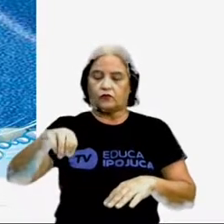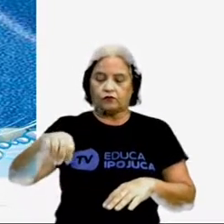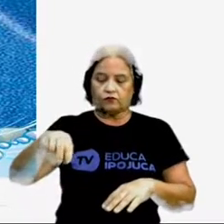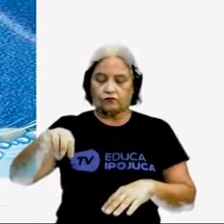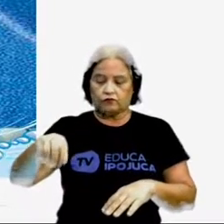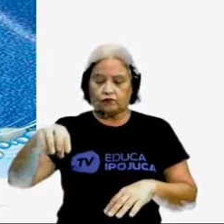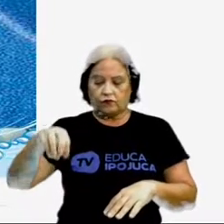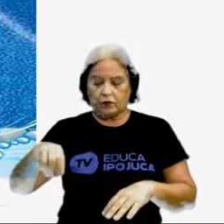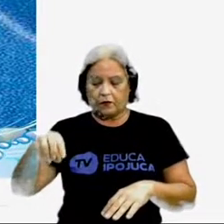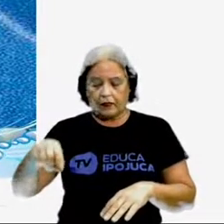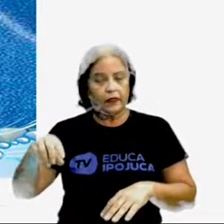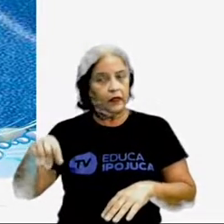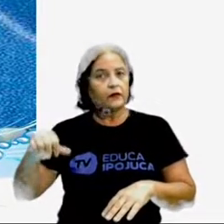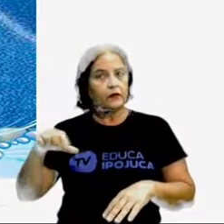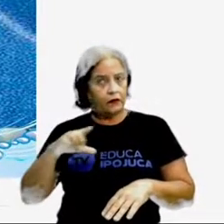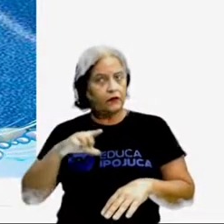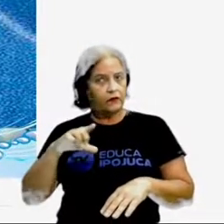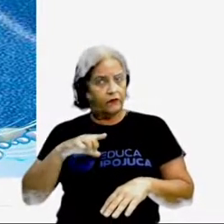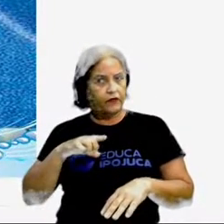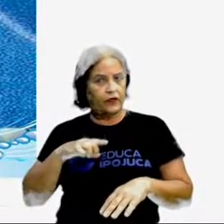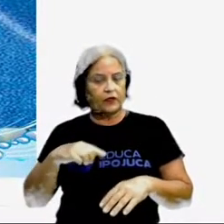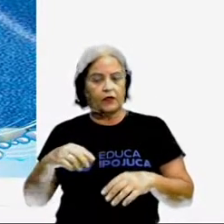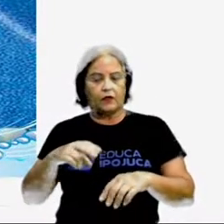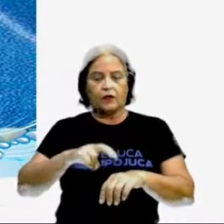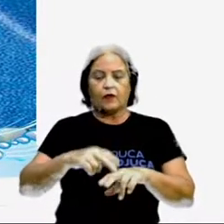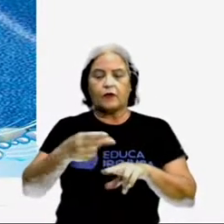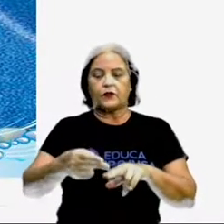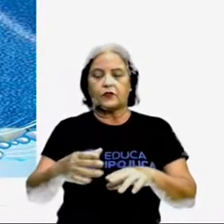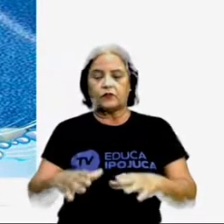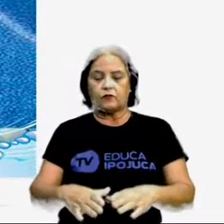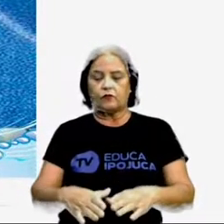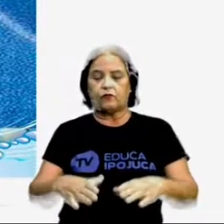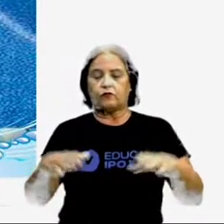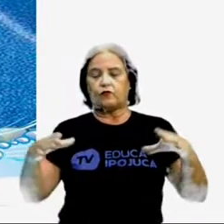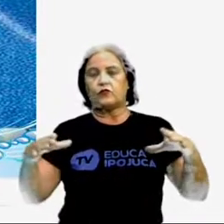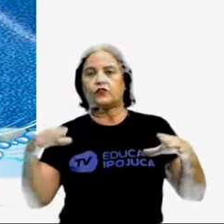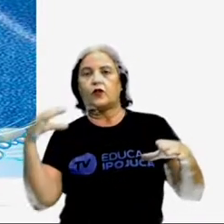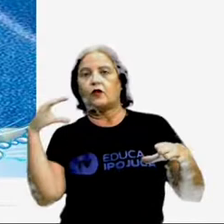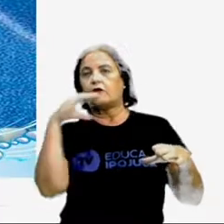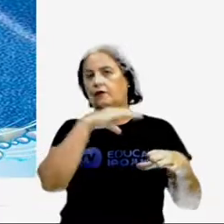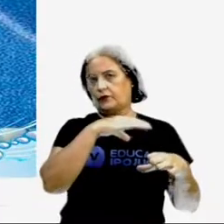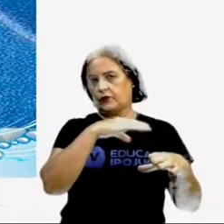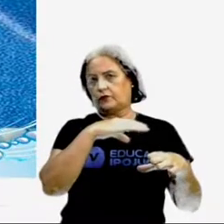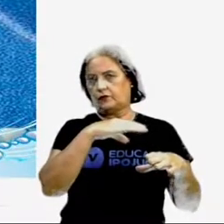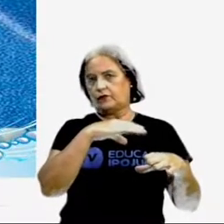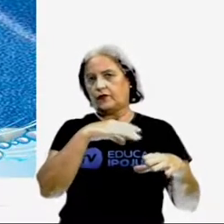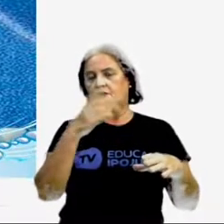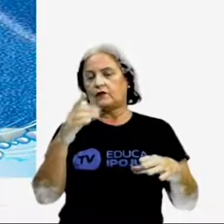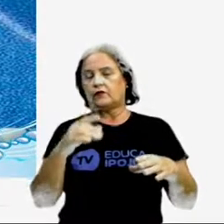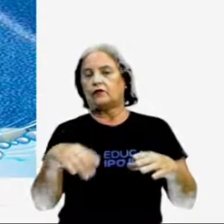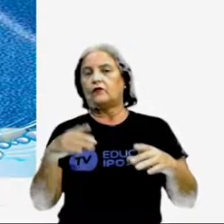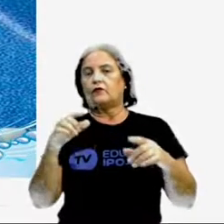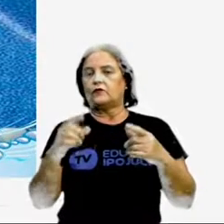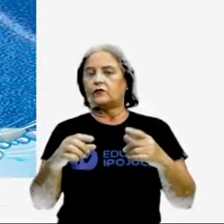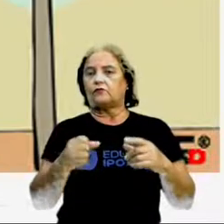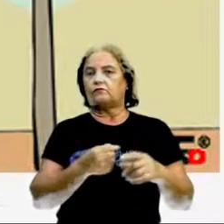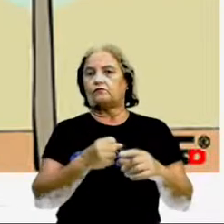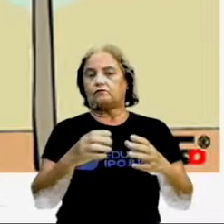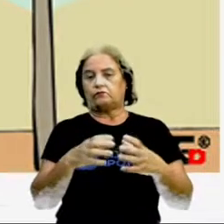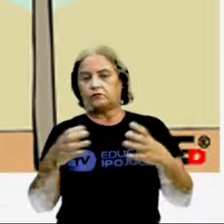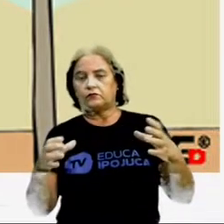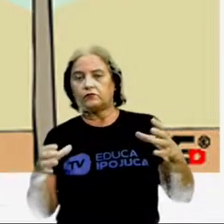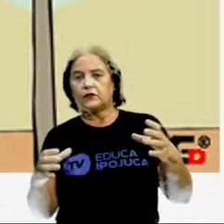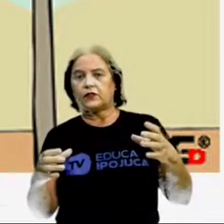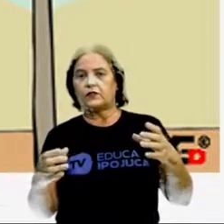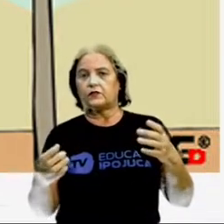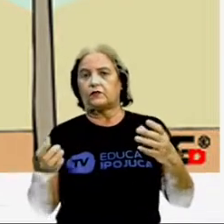essa piscina será menor. Logo, são grandezas inversamente proporcionais. Ok?